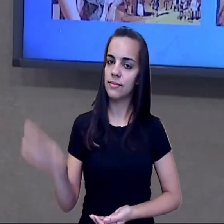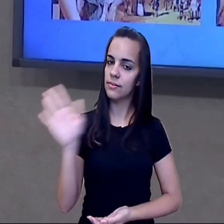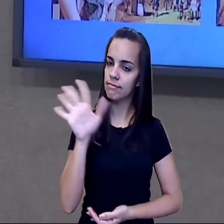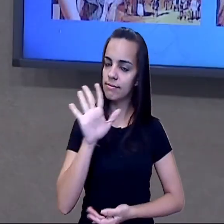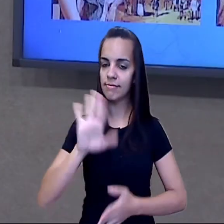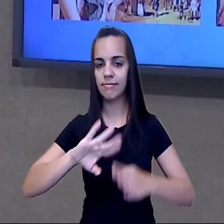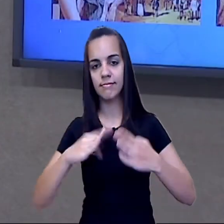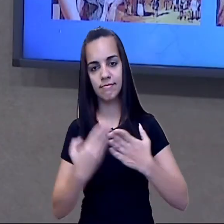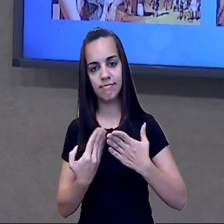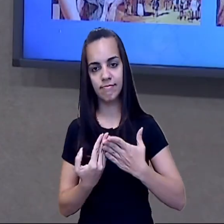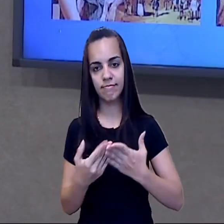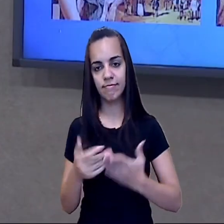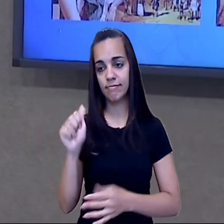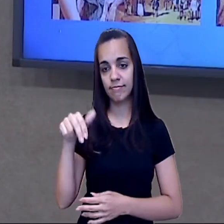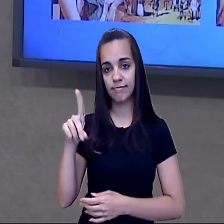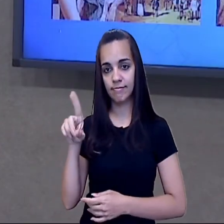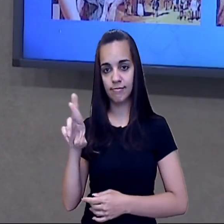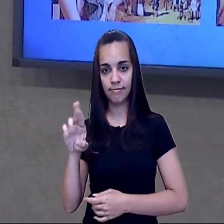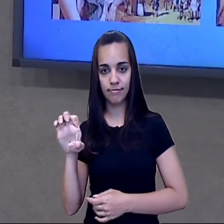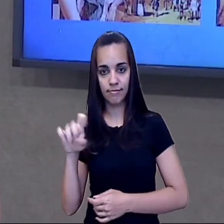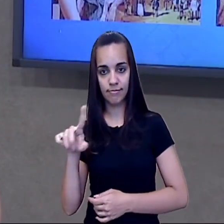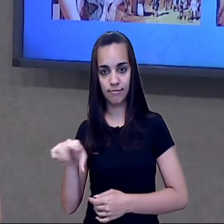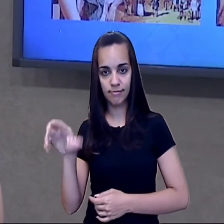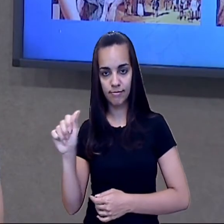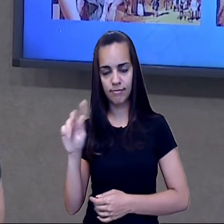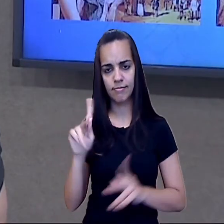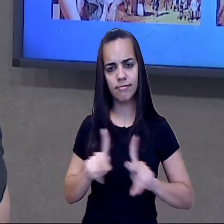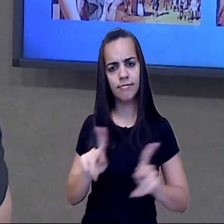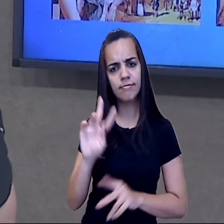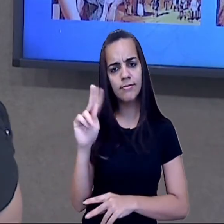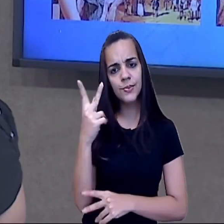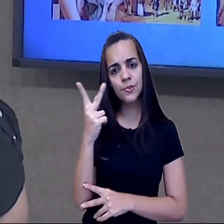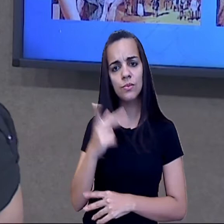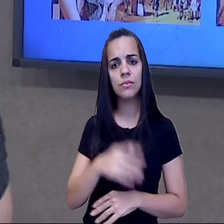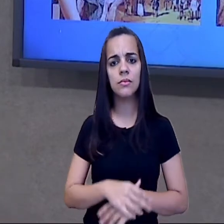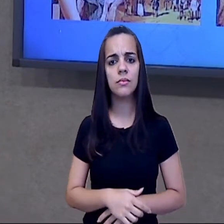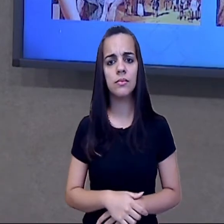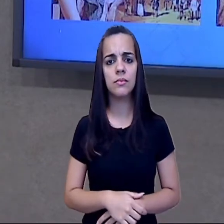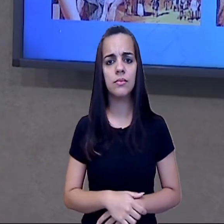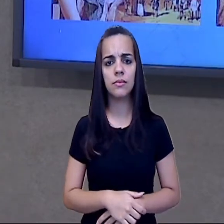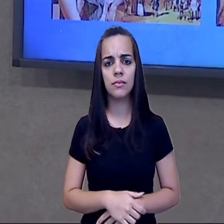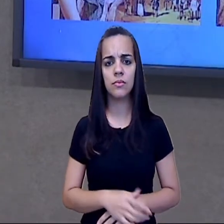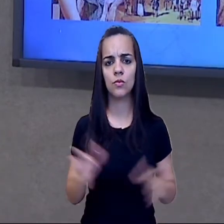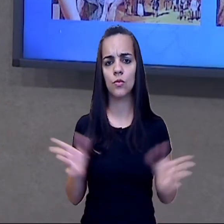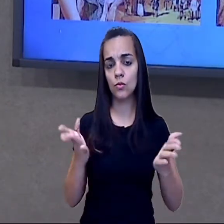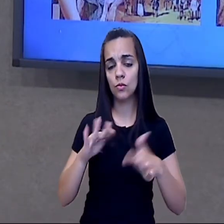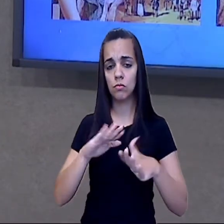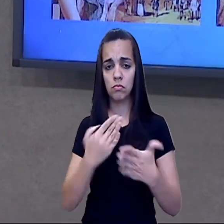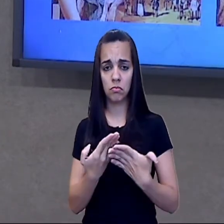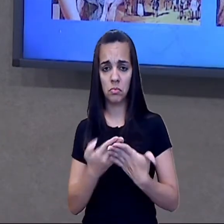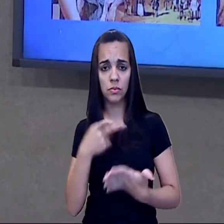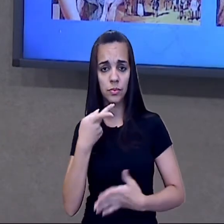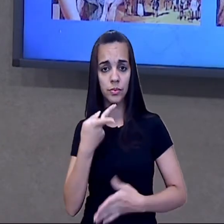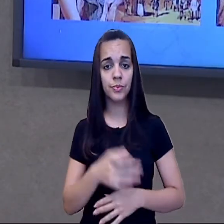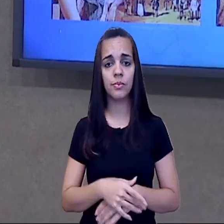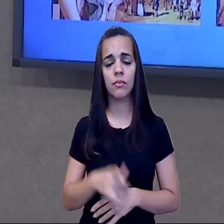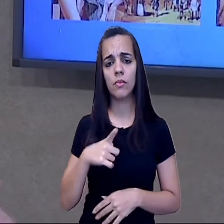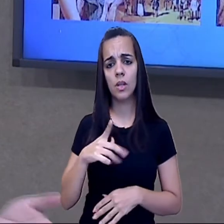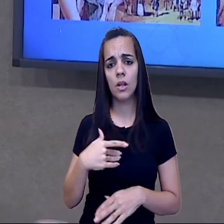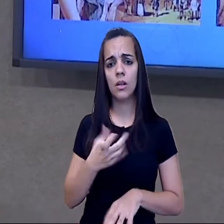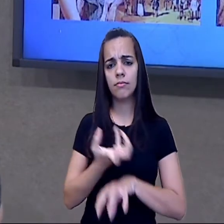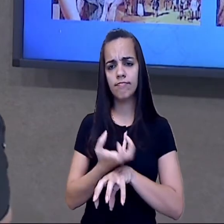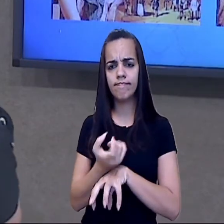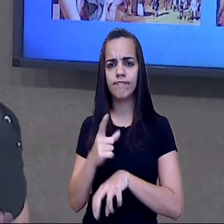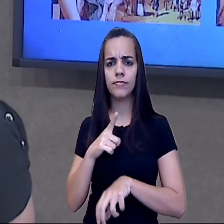Olá, estudantes. Sou Andresa Magalhães, professora de História. A aula que nós vamos falar hoje, debater um pouquinho, é sobre